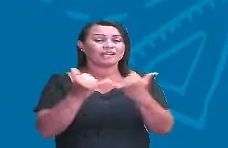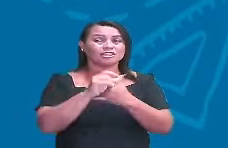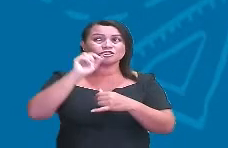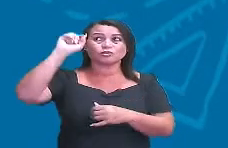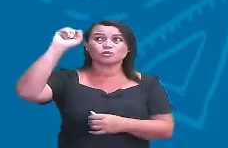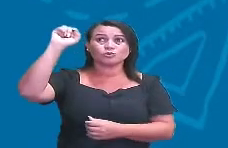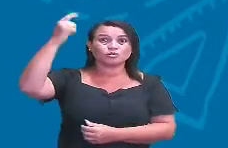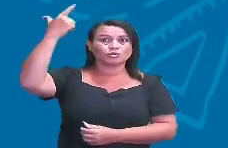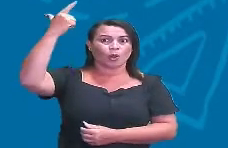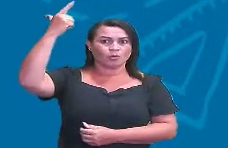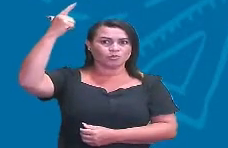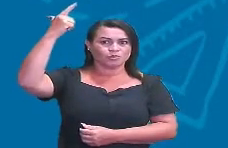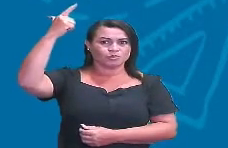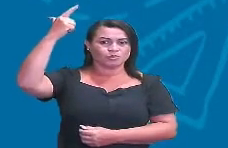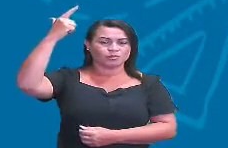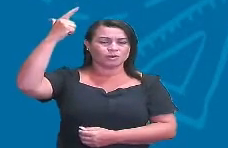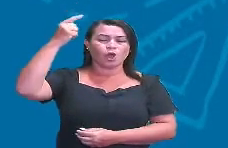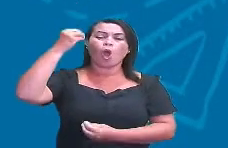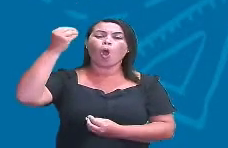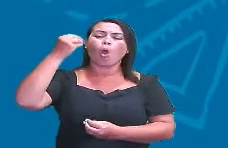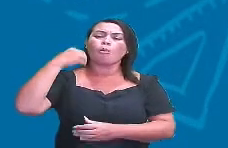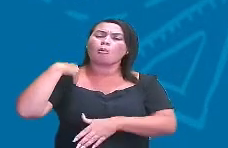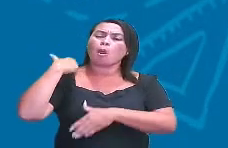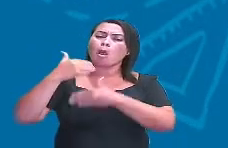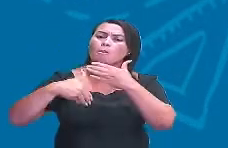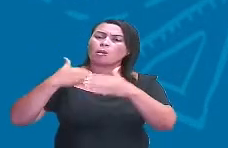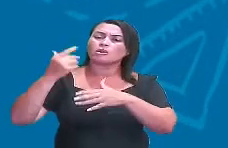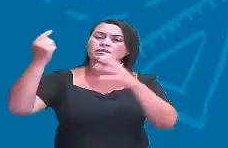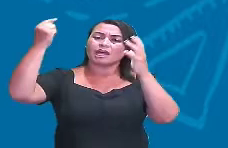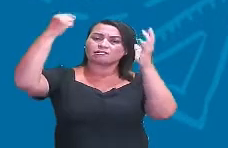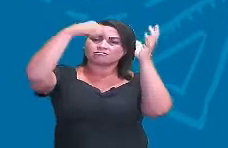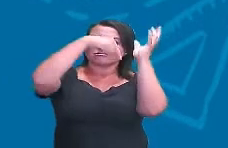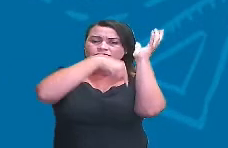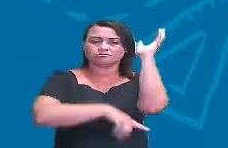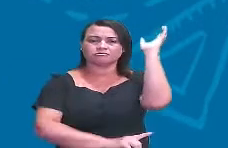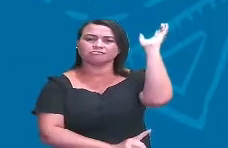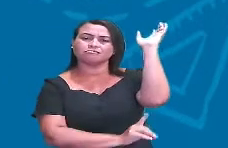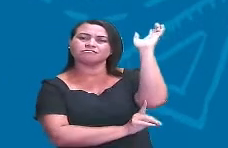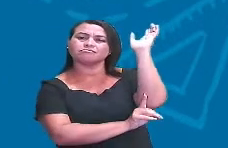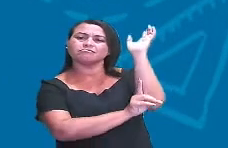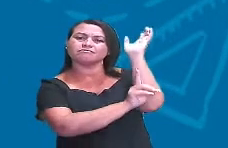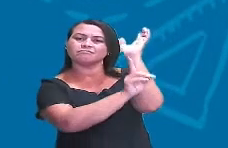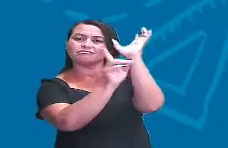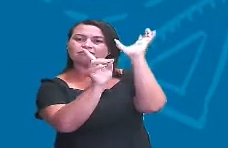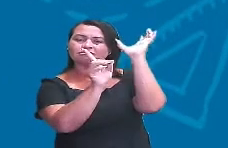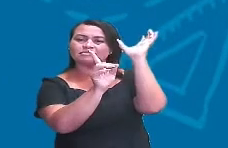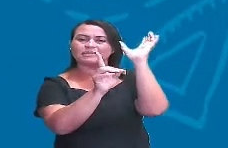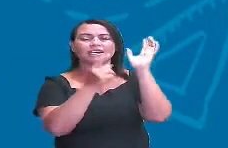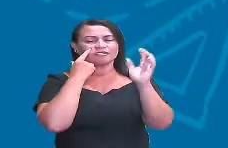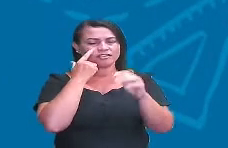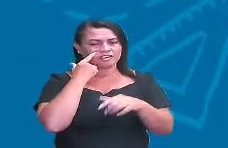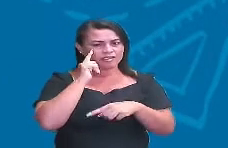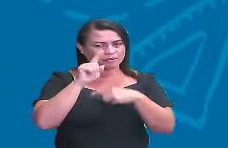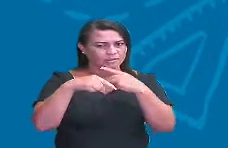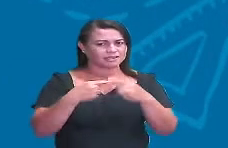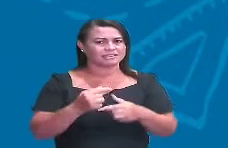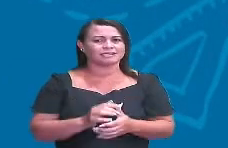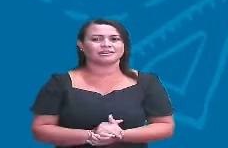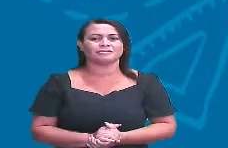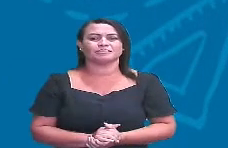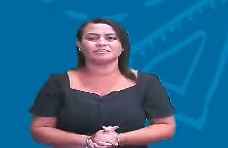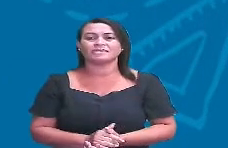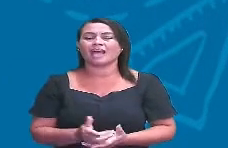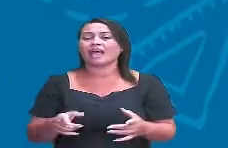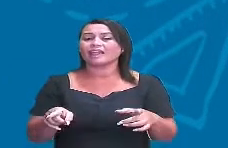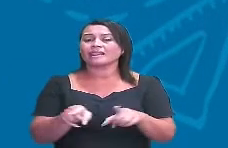do sol, certo? Por um processo que a gente chama de fotossíntese, que a gente vai ver mais adiante.